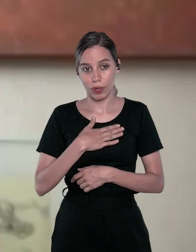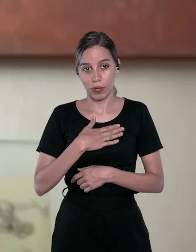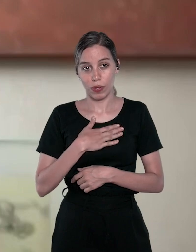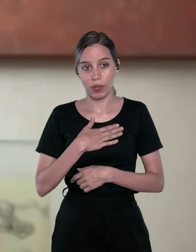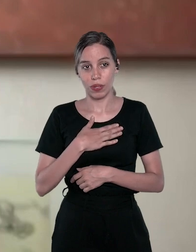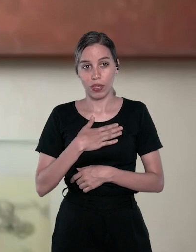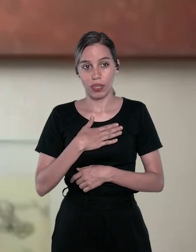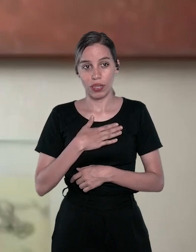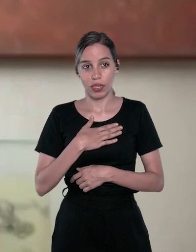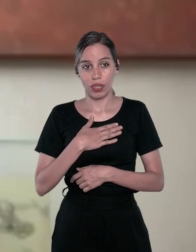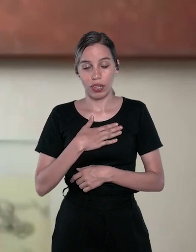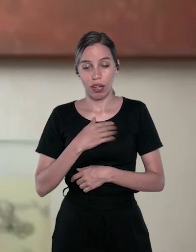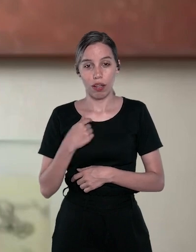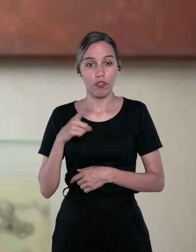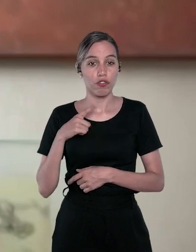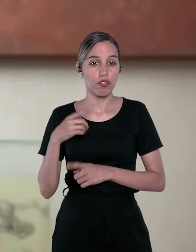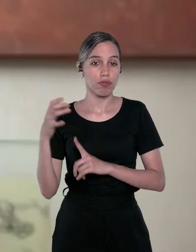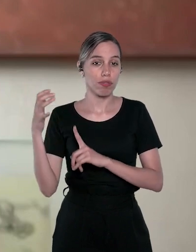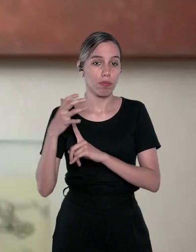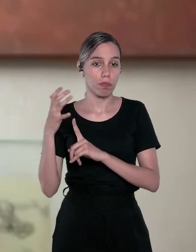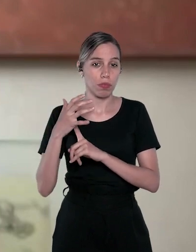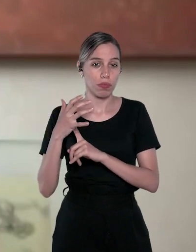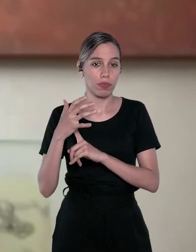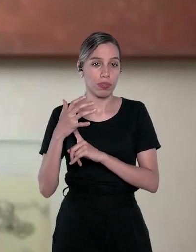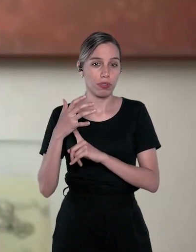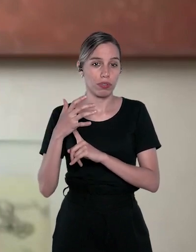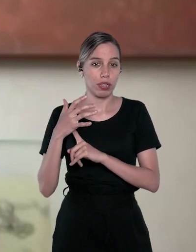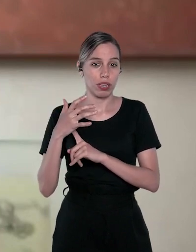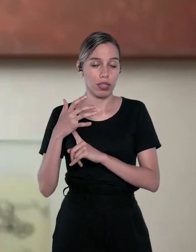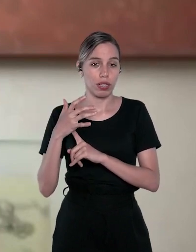muito influenciado por